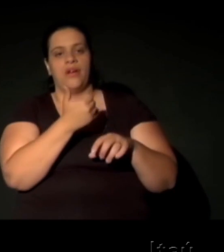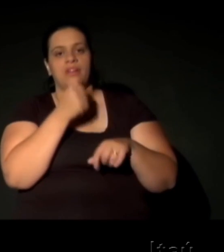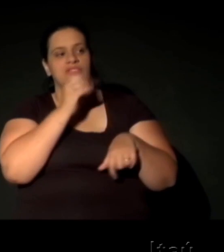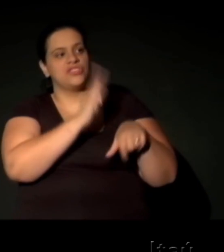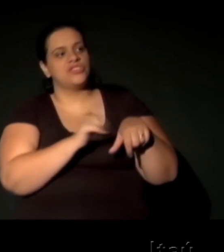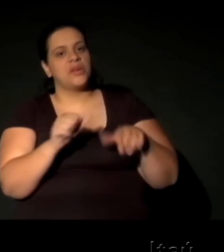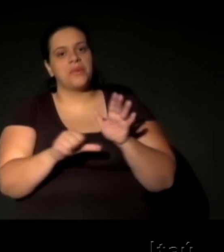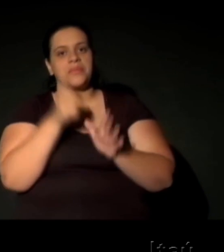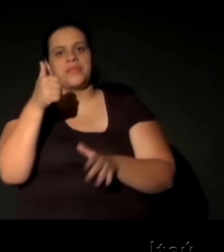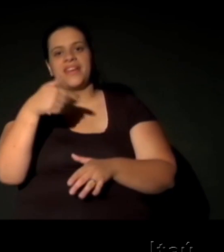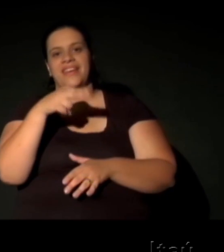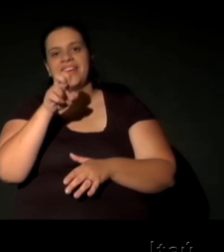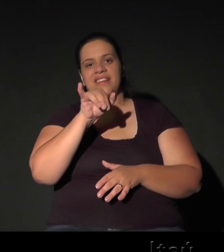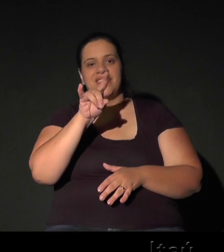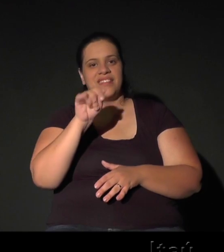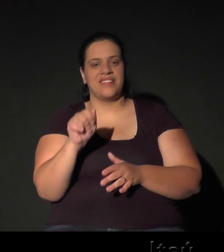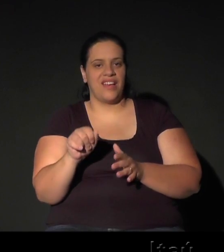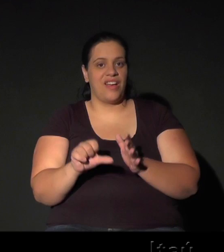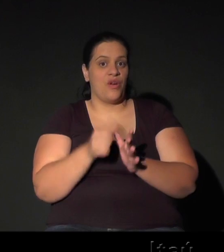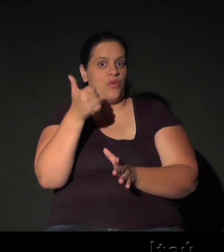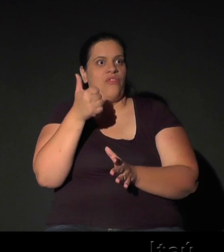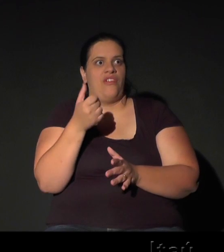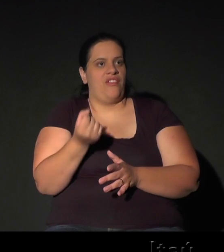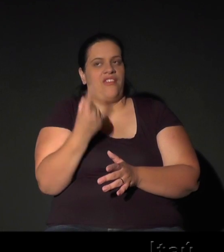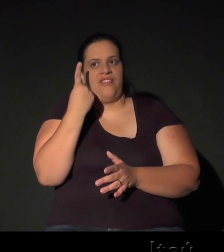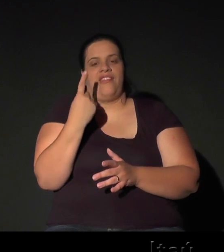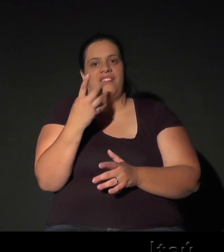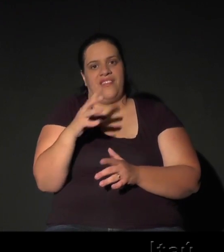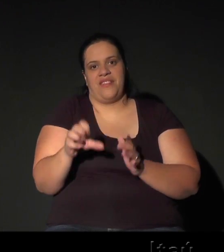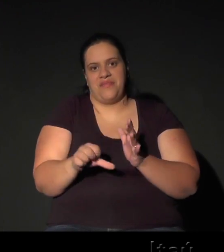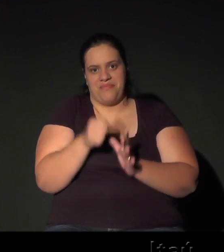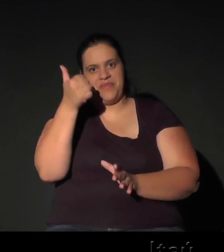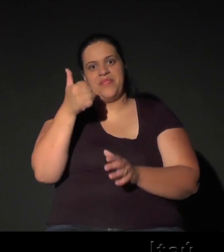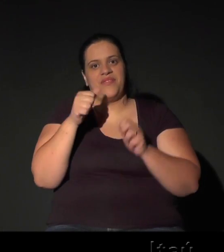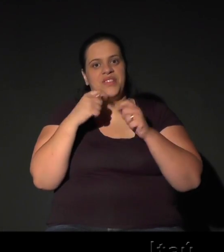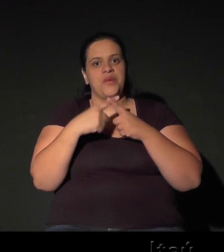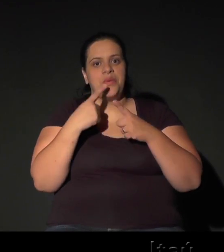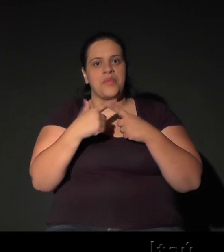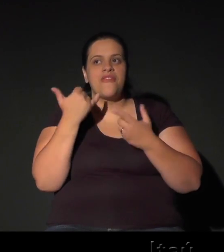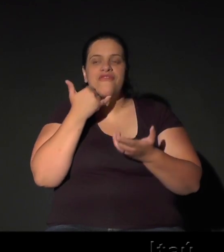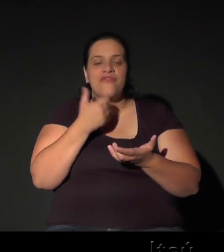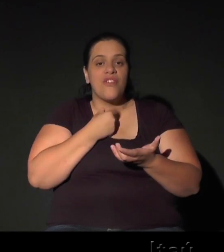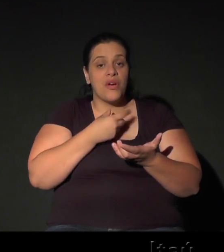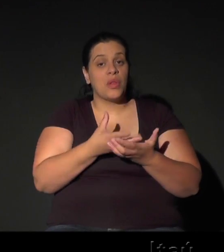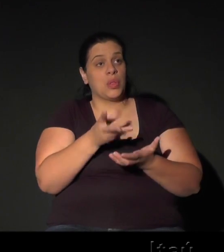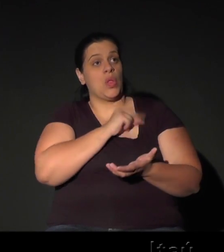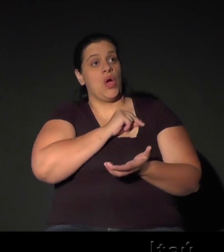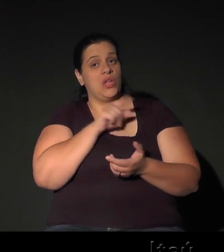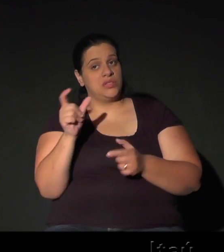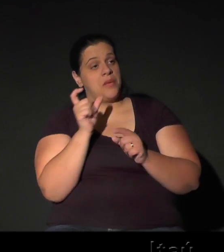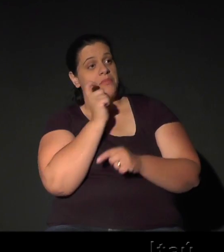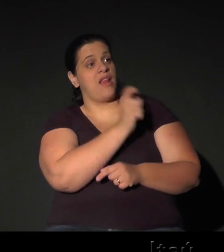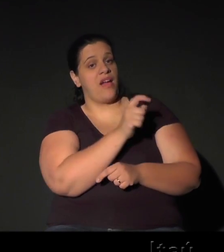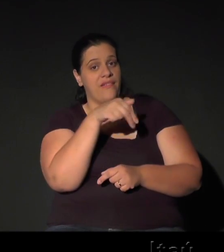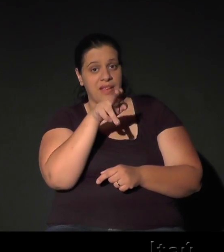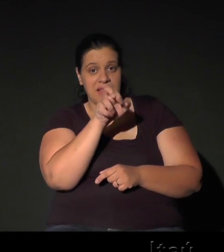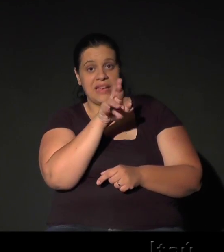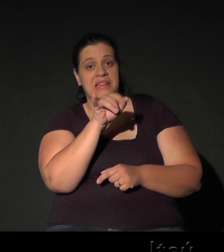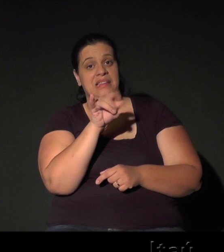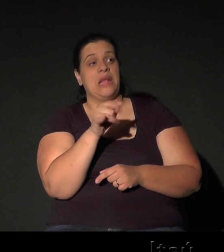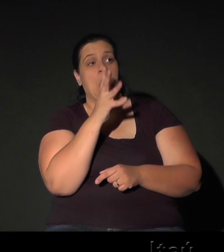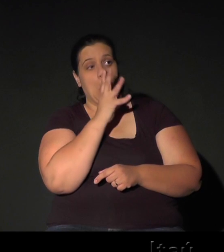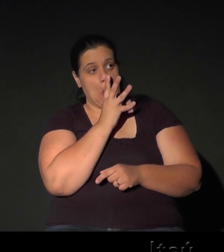de querida era a única Revelação bombástica né do vazamento fo Uau que incrível né